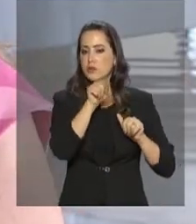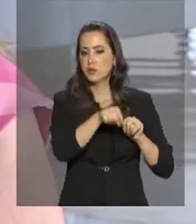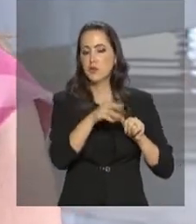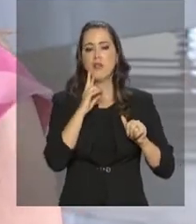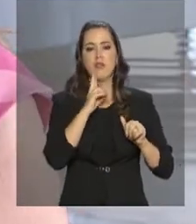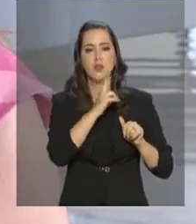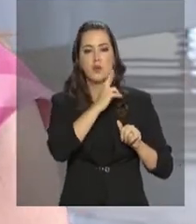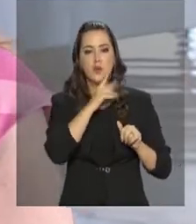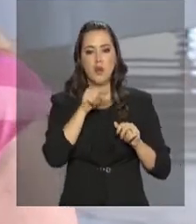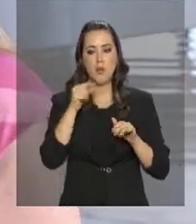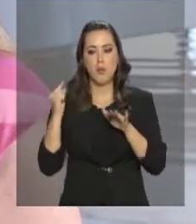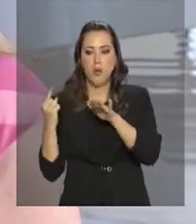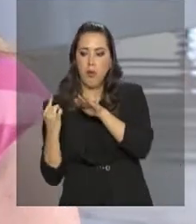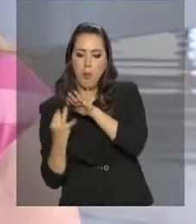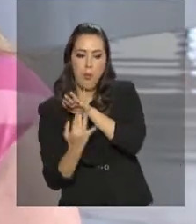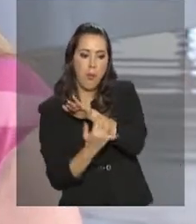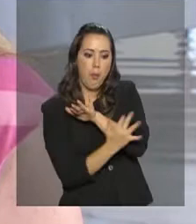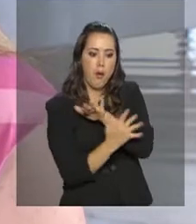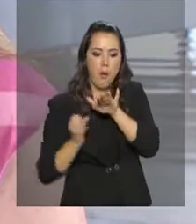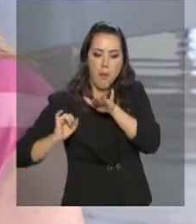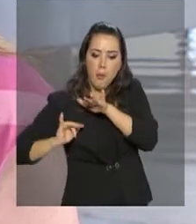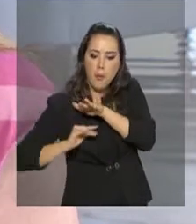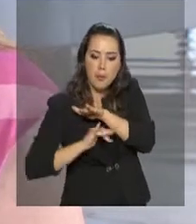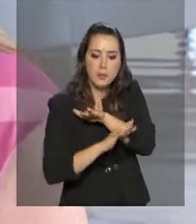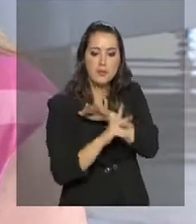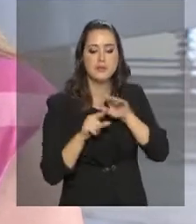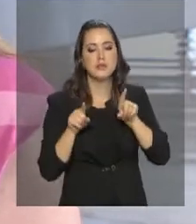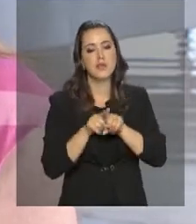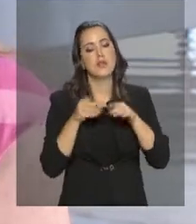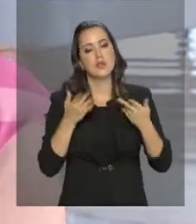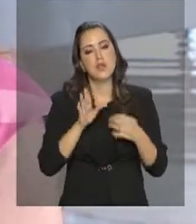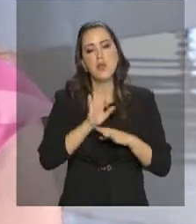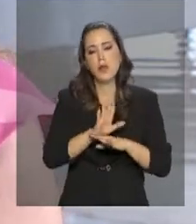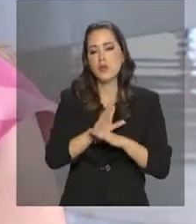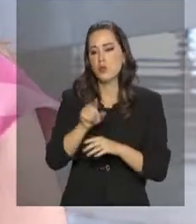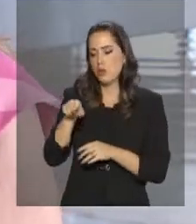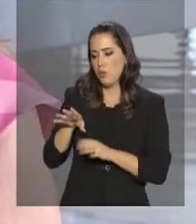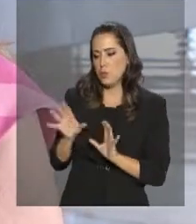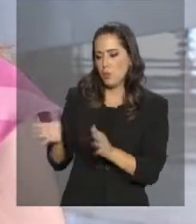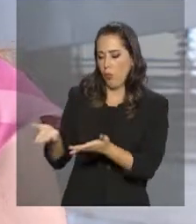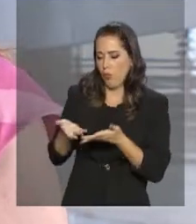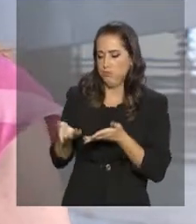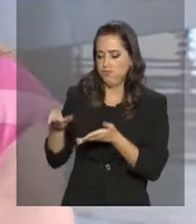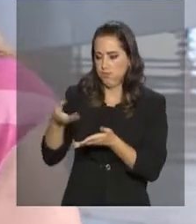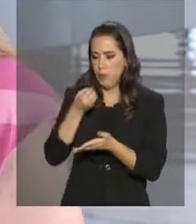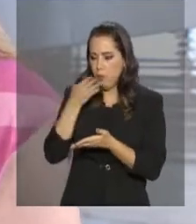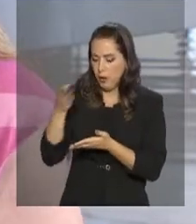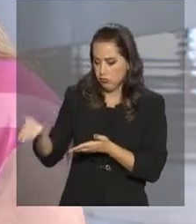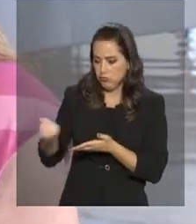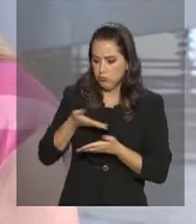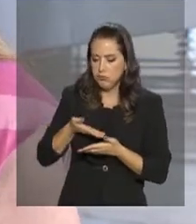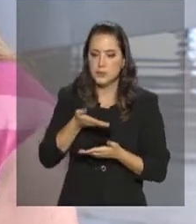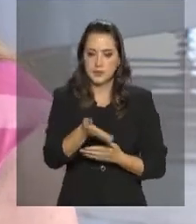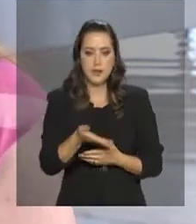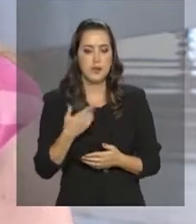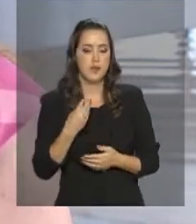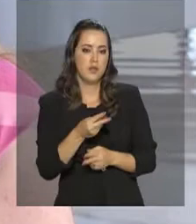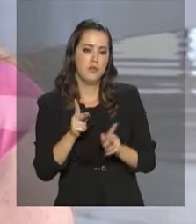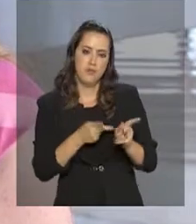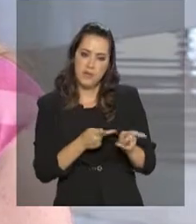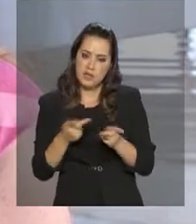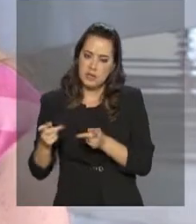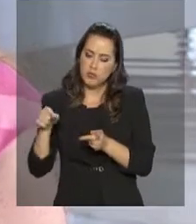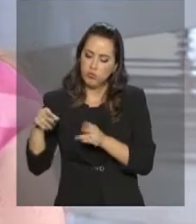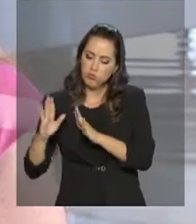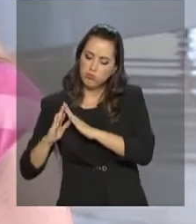movimento migratório, que é o maior que já vivenciamos também, e também ajudamos de forma acolhedora os nossos vizinhos venezuelanos, e